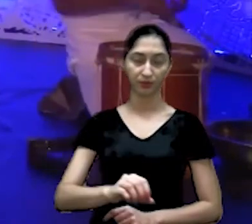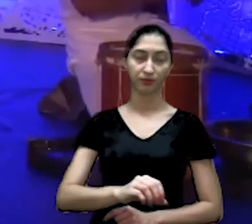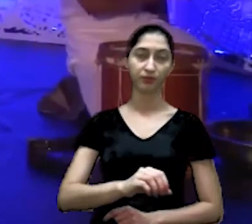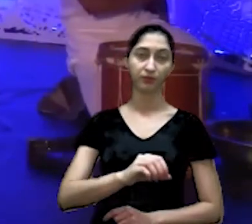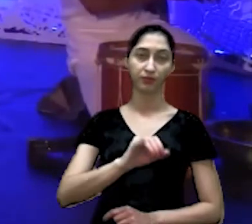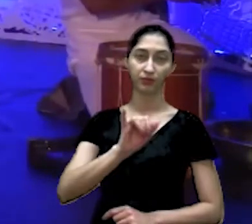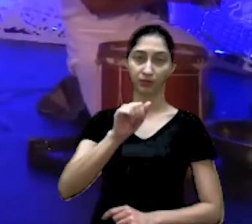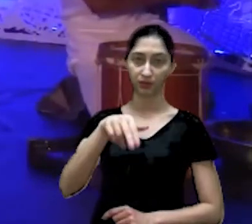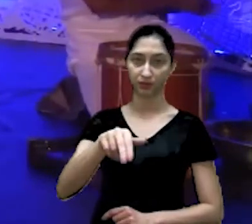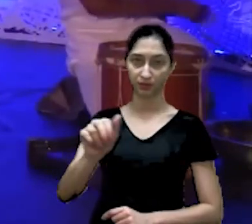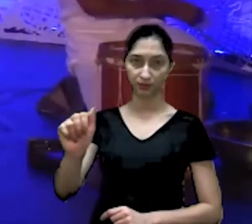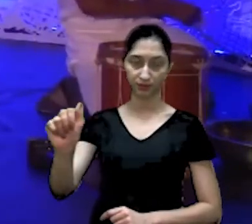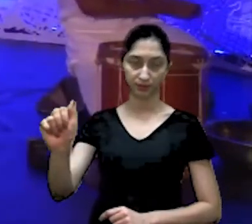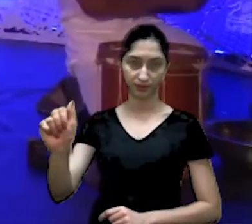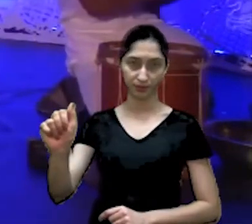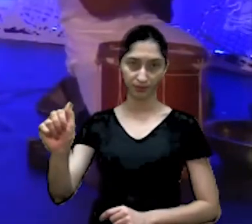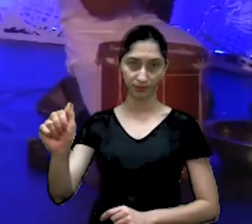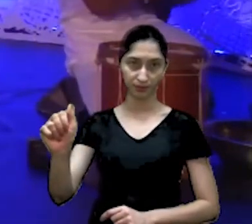Mina,